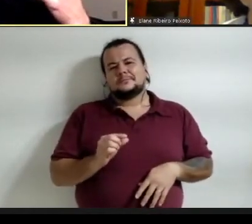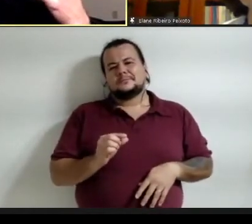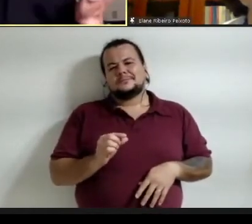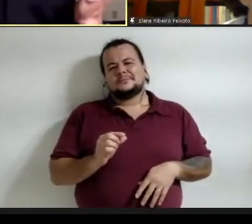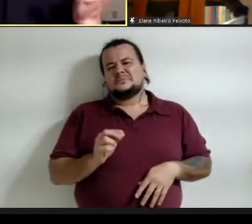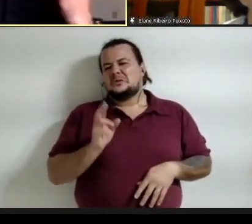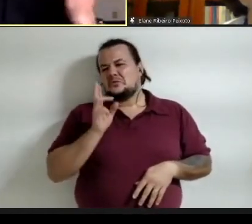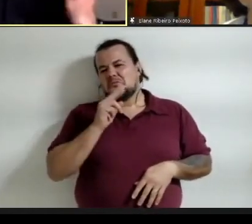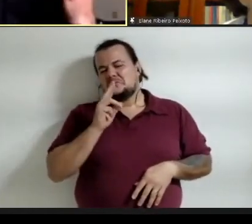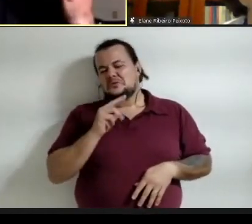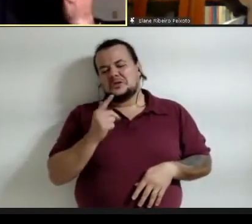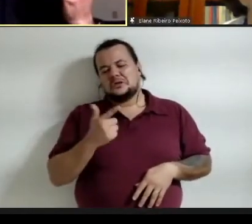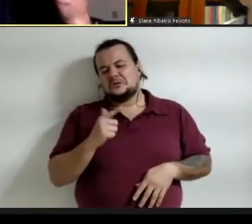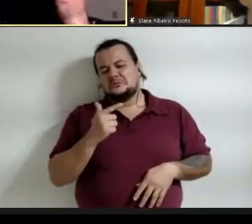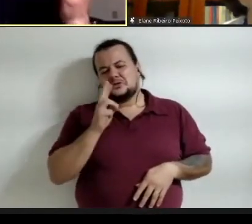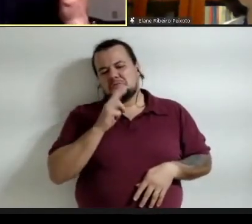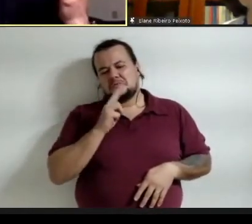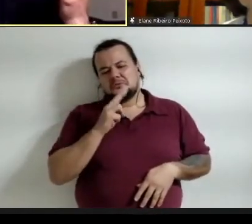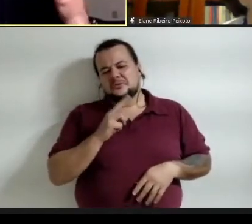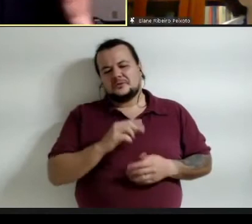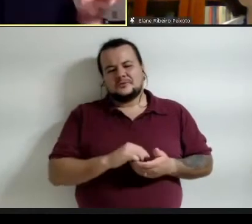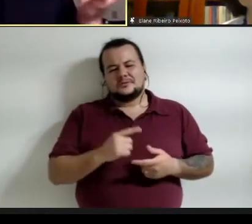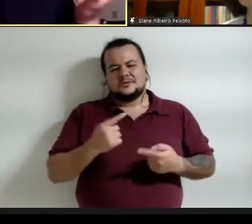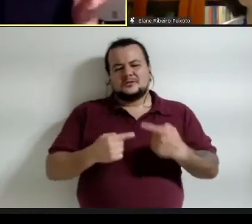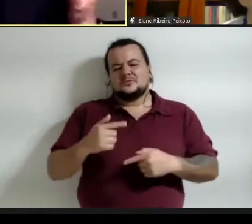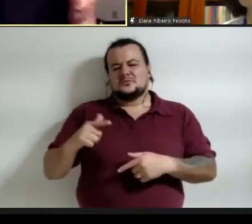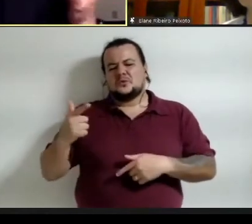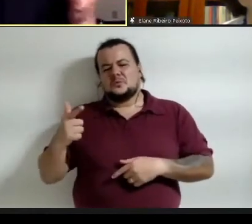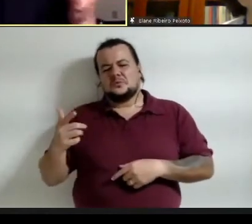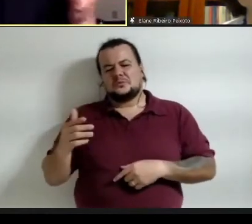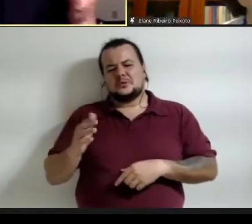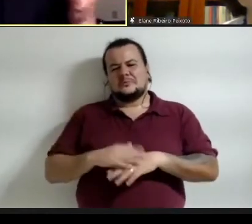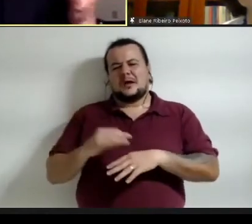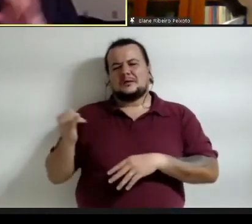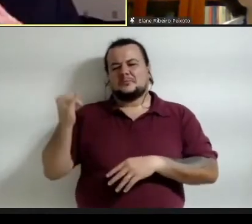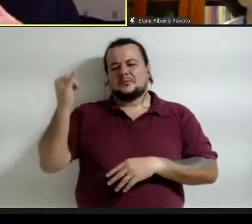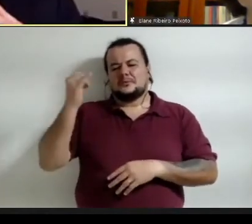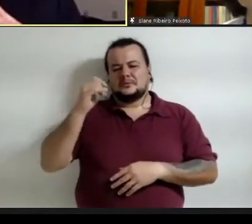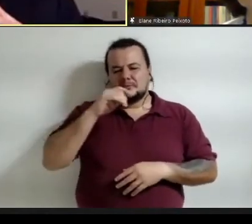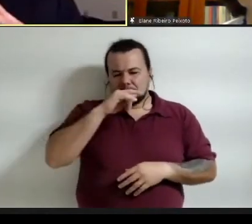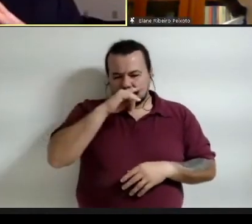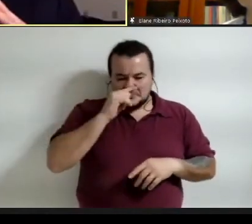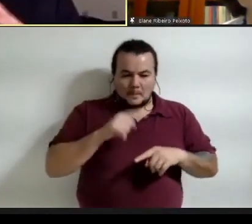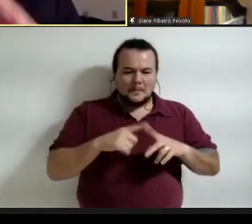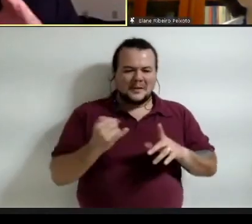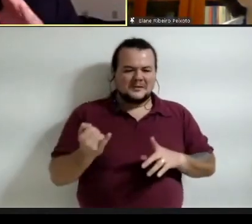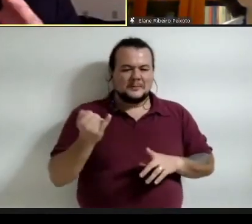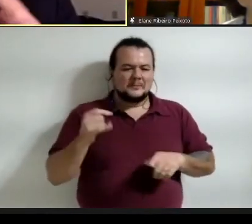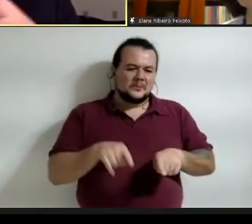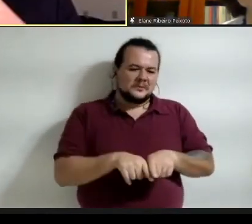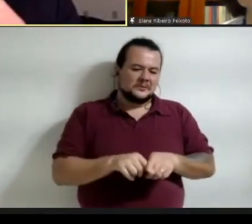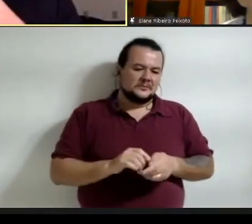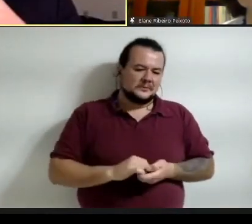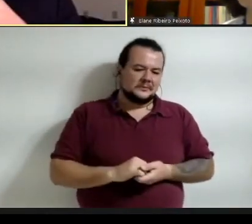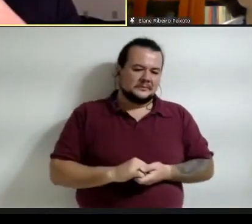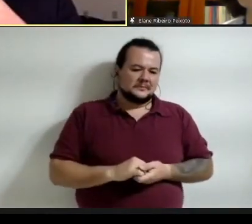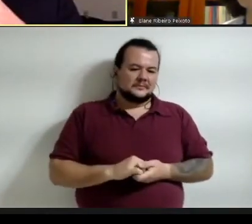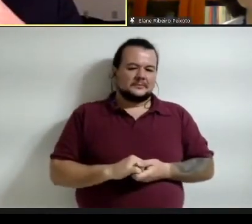urgente do que discutir outra. Né? Mas que não é verdade, é uma questão tão relevante quanto. Eu sei que isso não é religião, mas